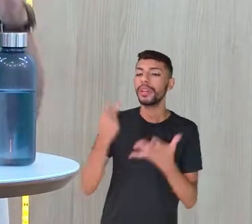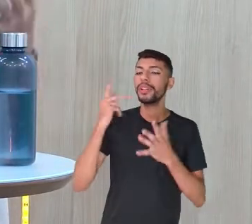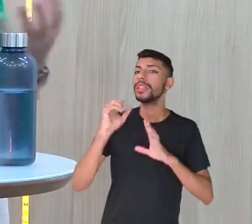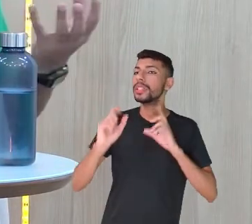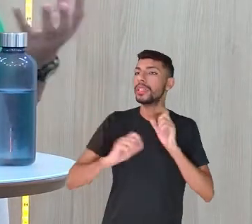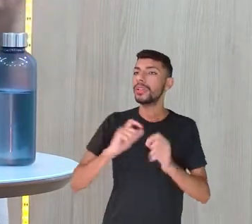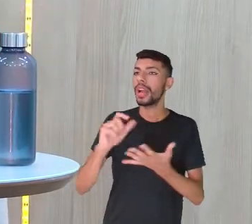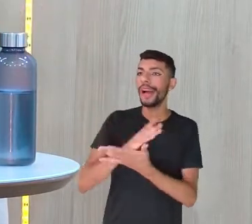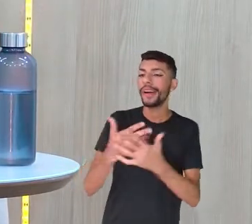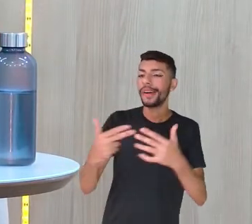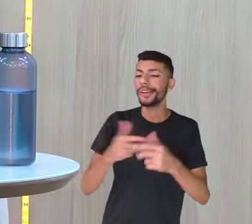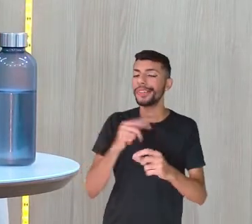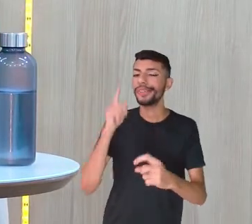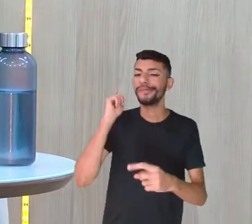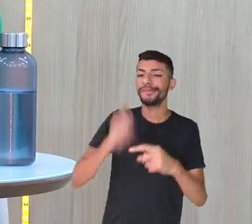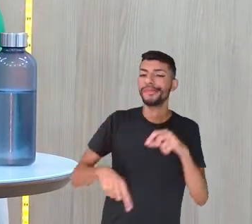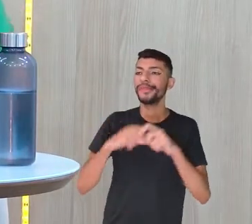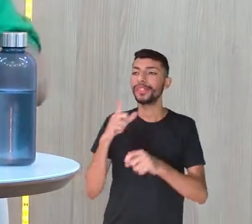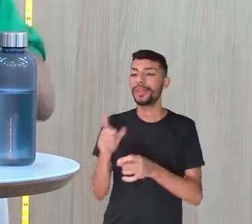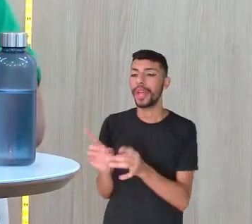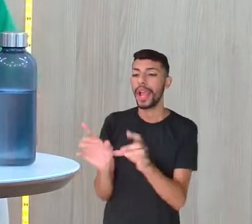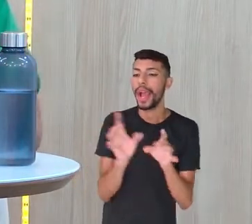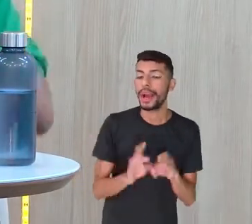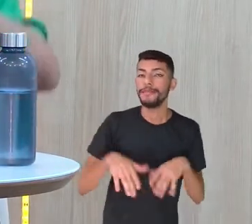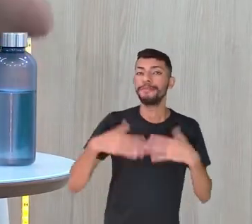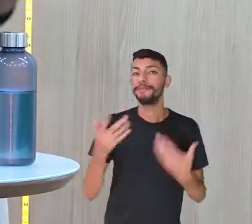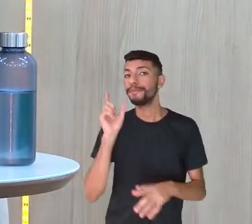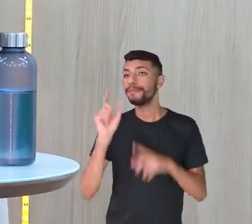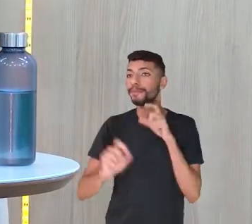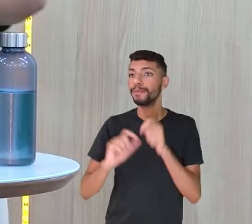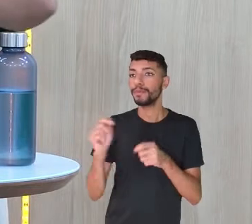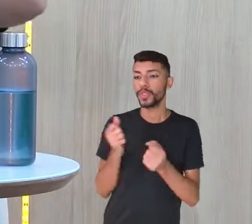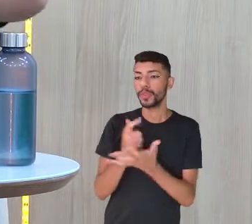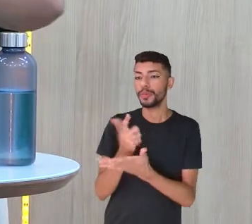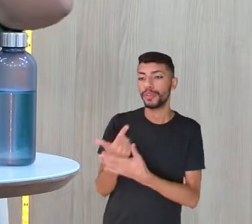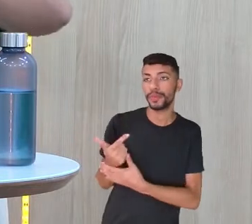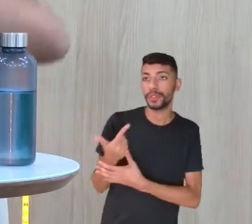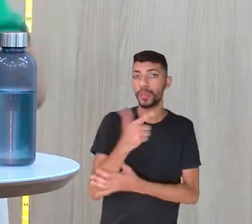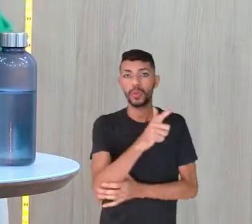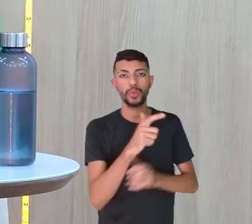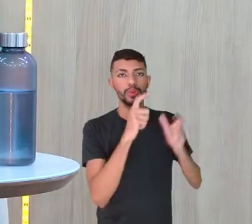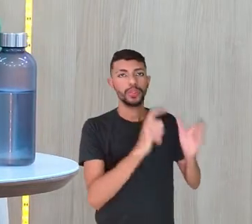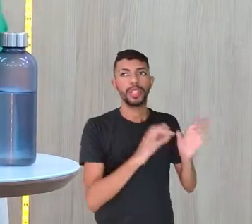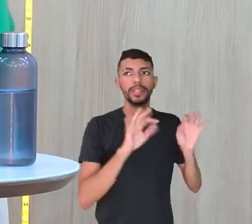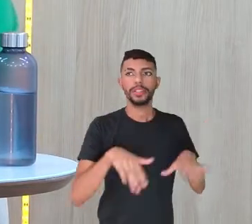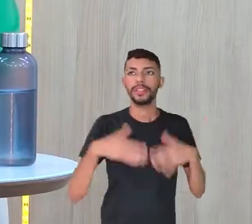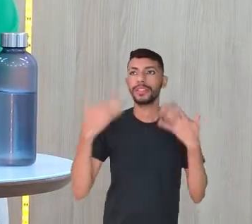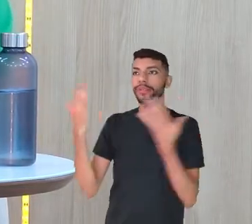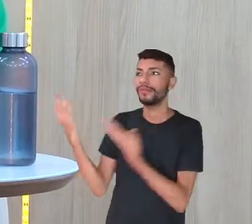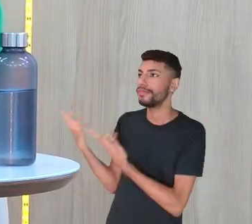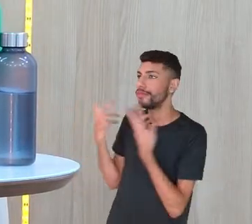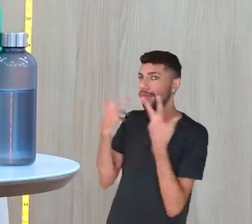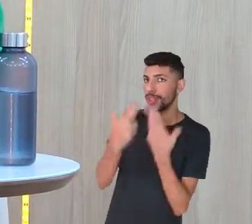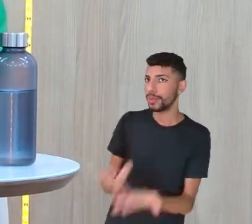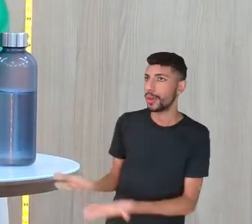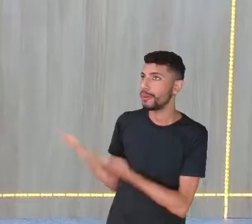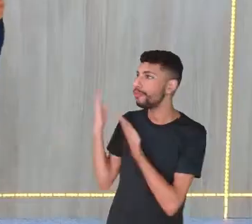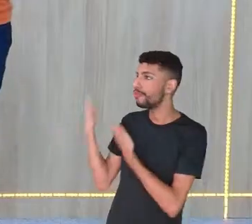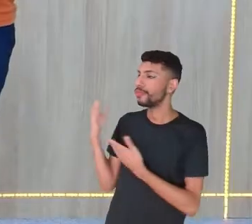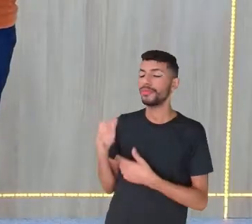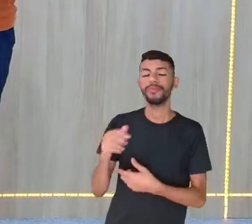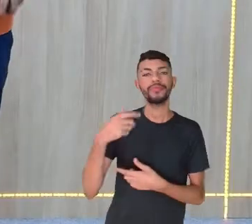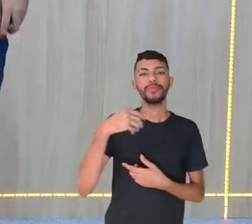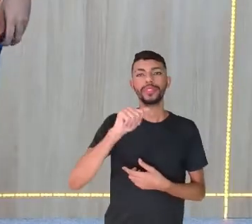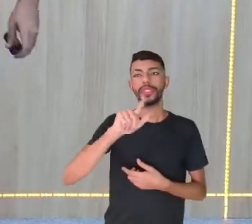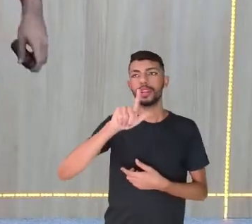alguma coisa que impedia o comércio de acontecer, aí a galera ia comprar em outro lugar. No caso, foi o ciclo do algodão aqui no Brasil. Casou também com a